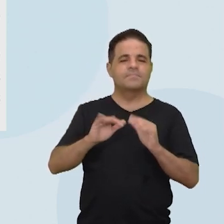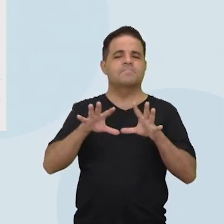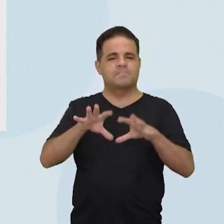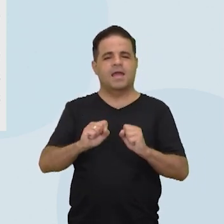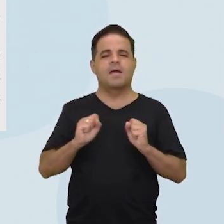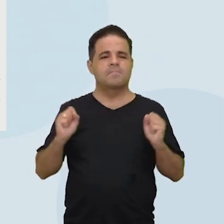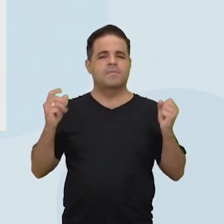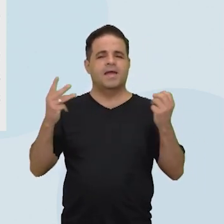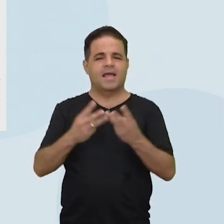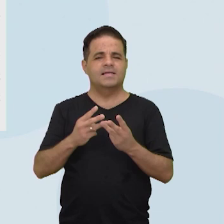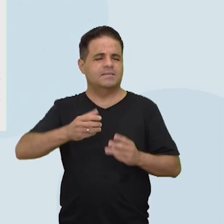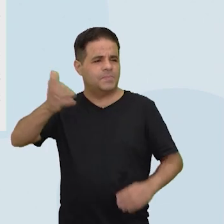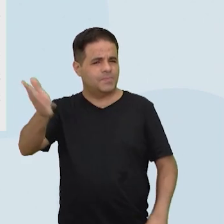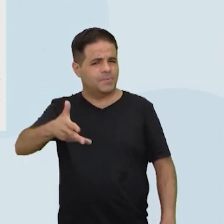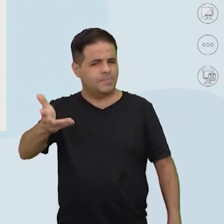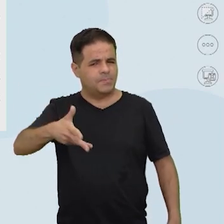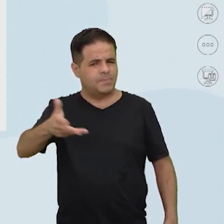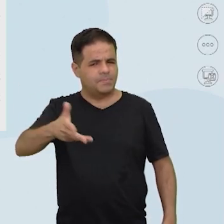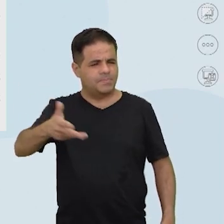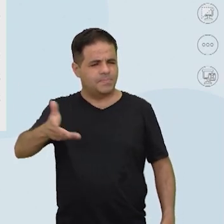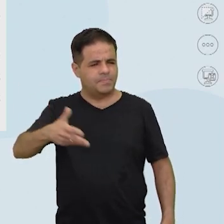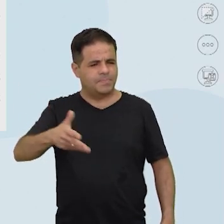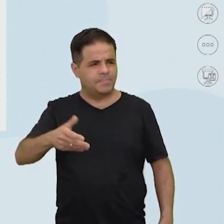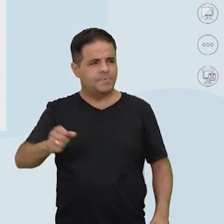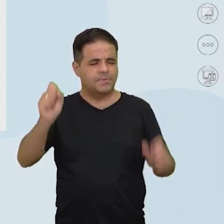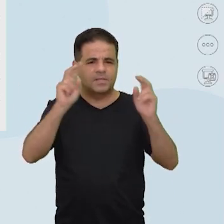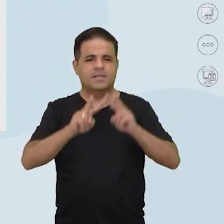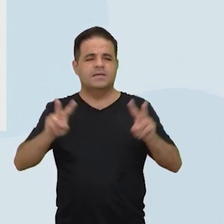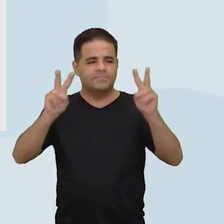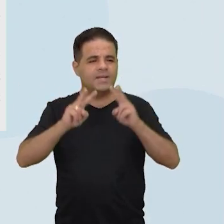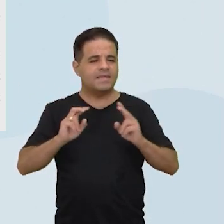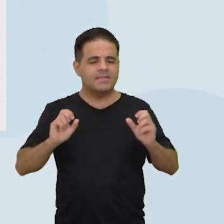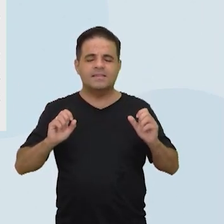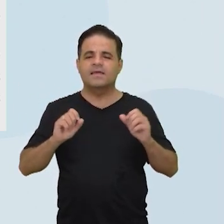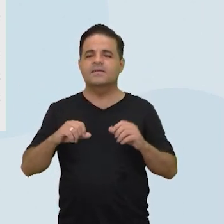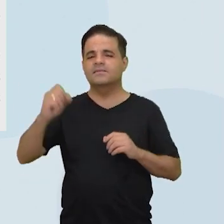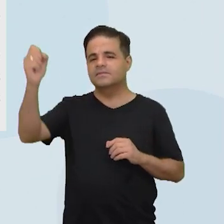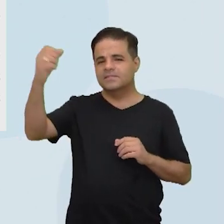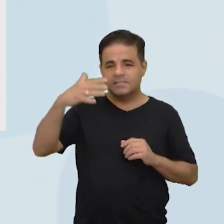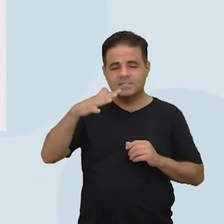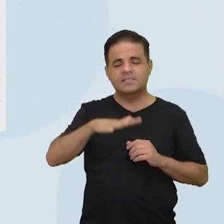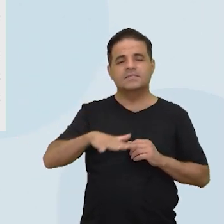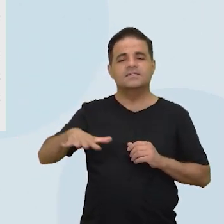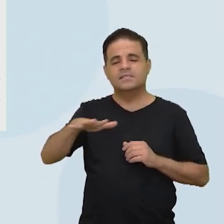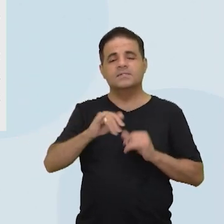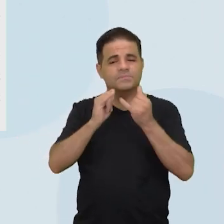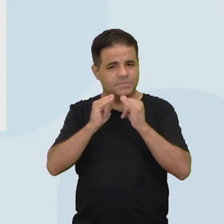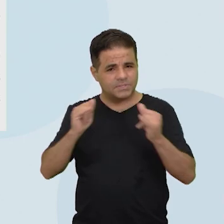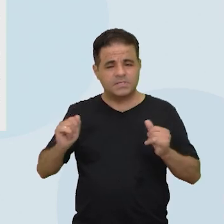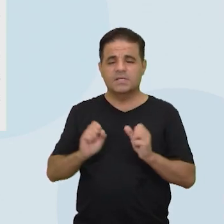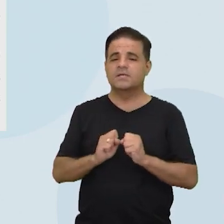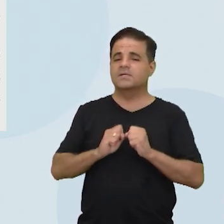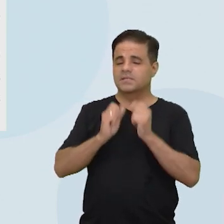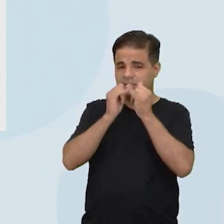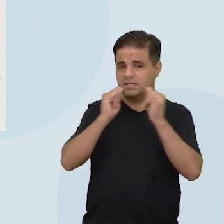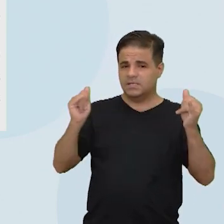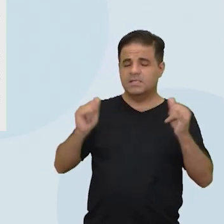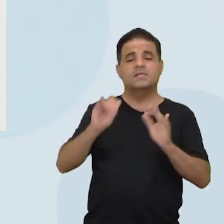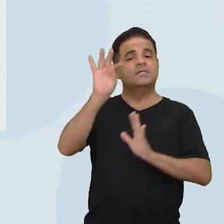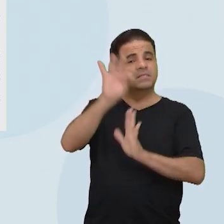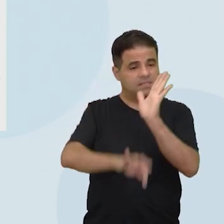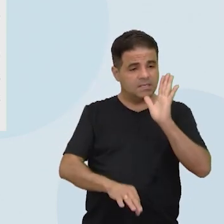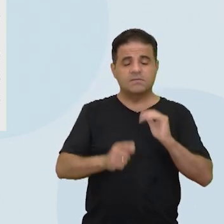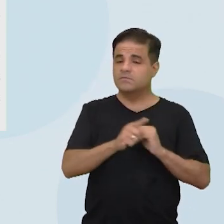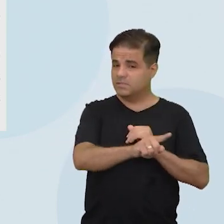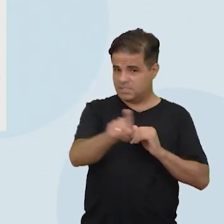massa e acelerar ela com a velocidade da luz, ela vira energia. Então é equivalente de massa e energia. Então esse texto aí tá